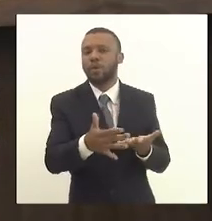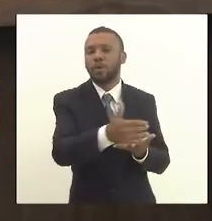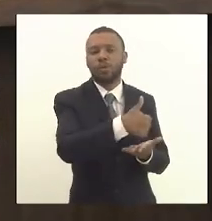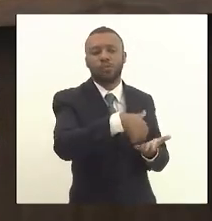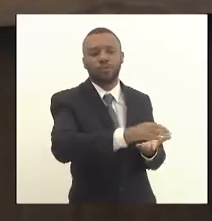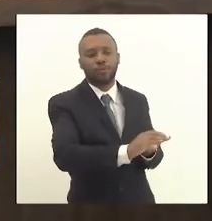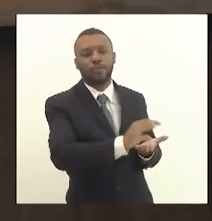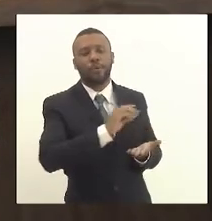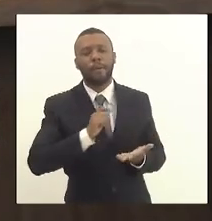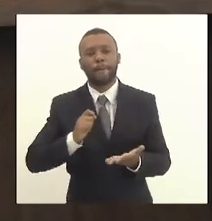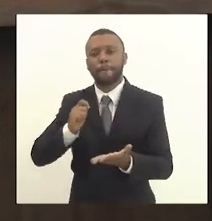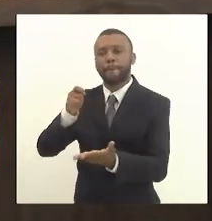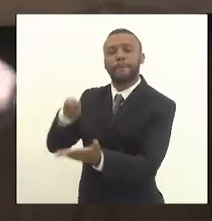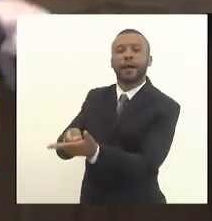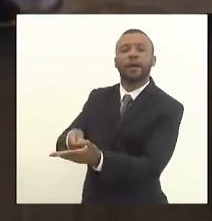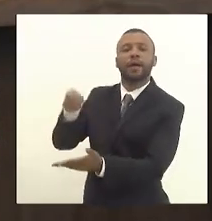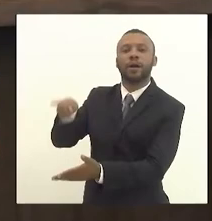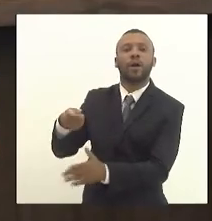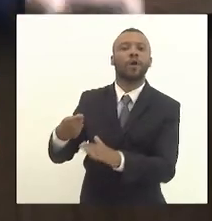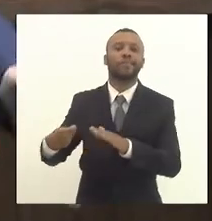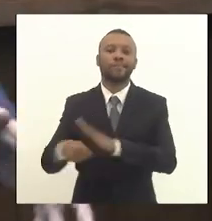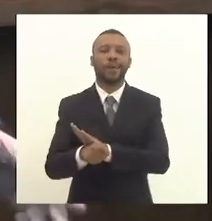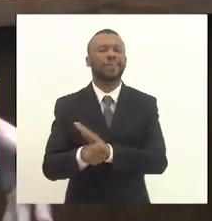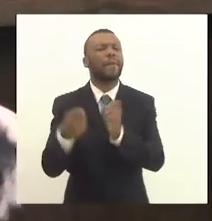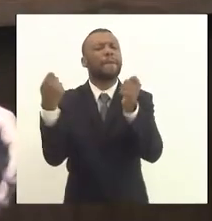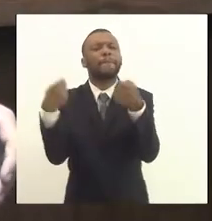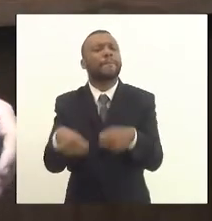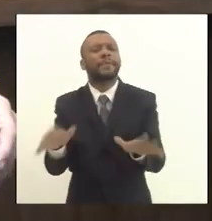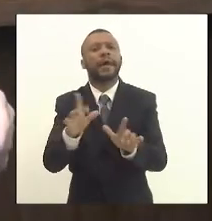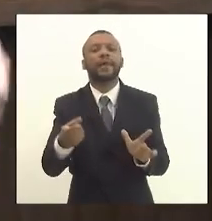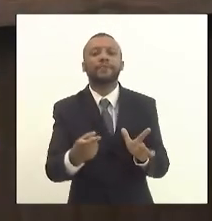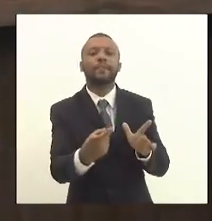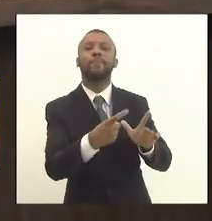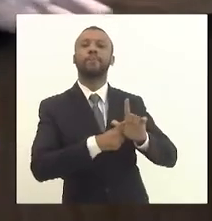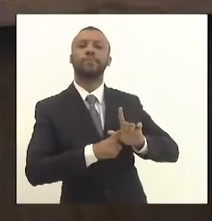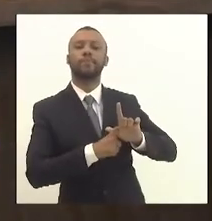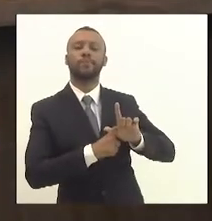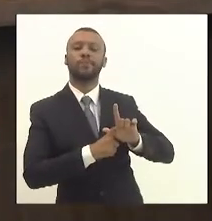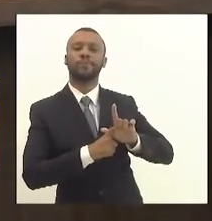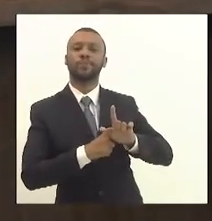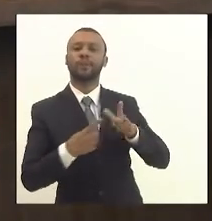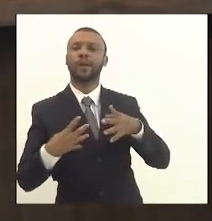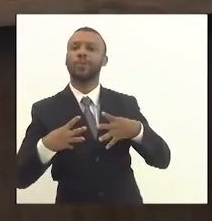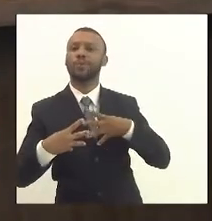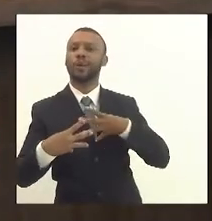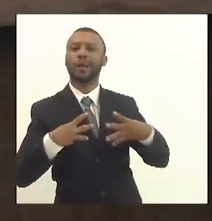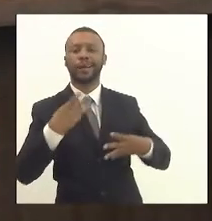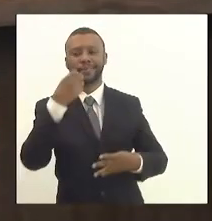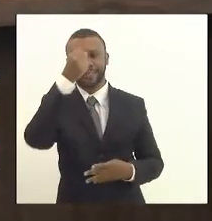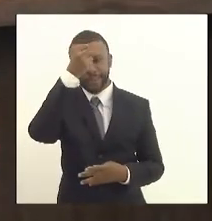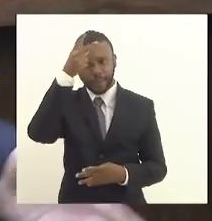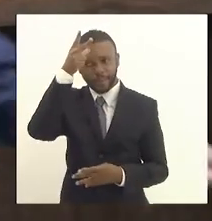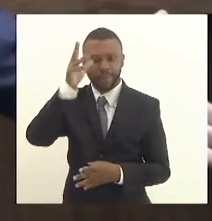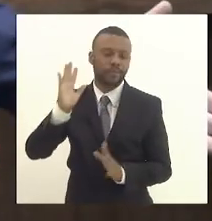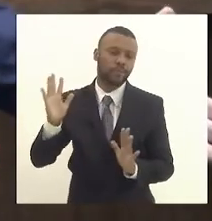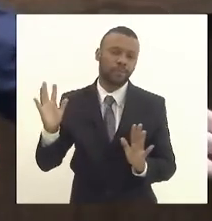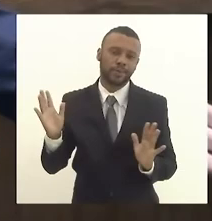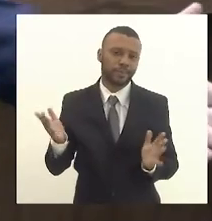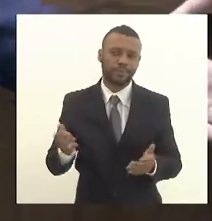a necessidade de nenhum empenho do caixa da prefeitura, prefeito. Quer